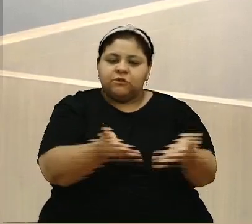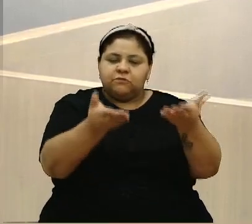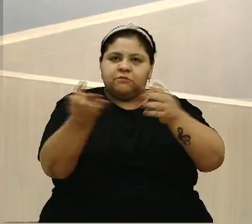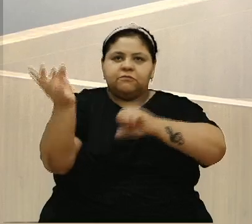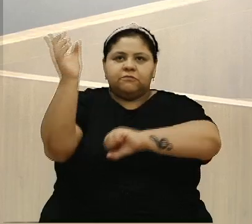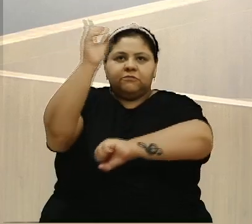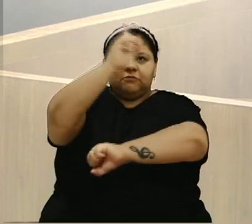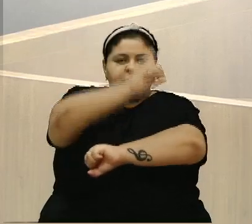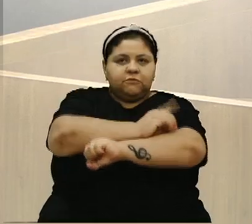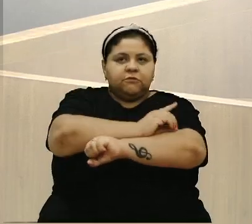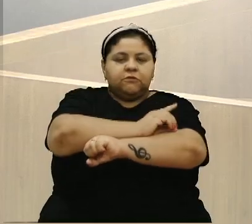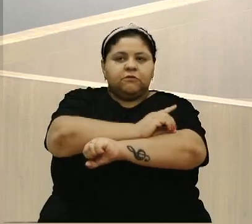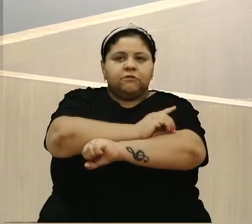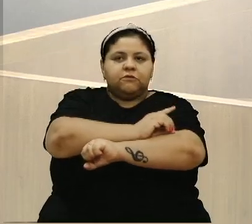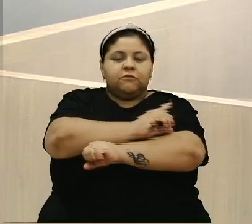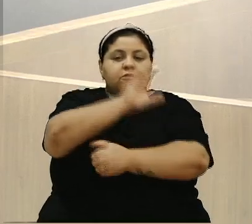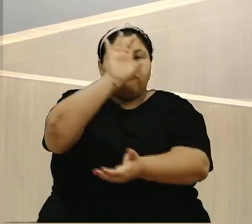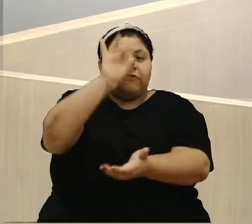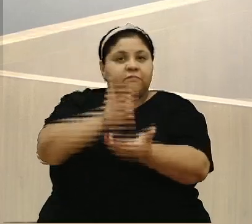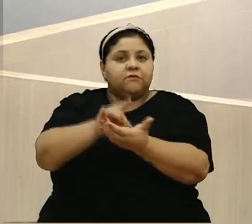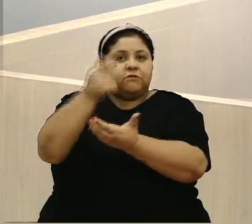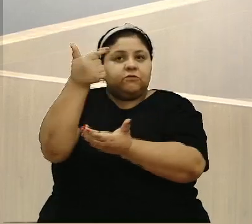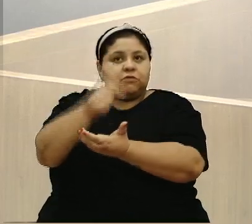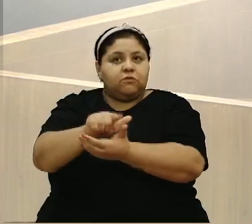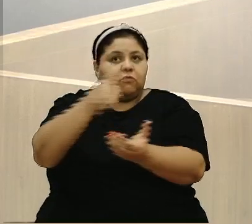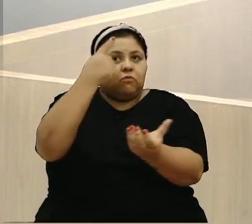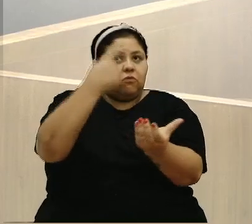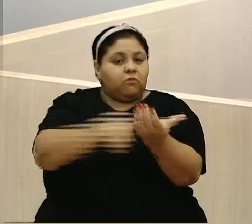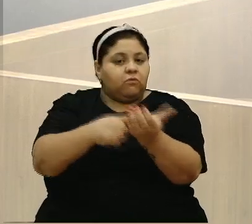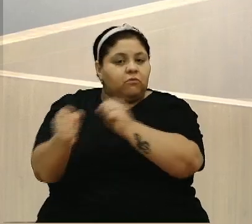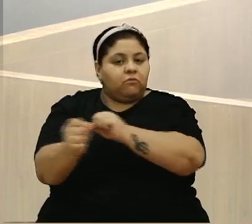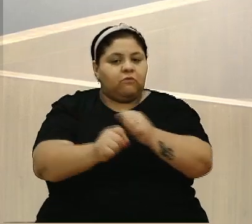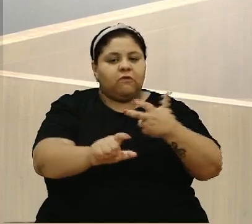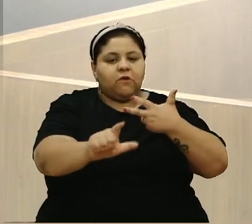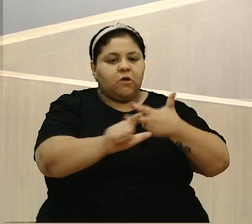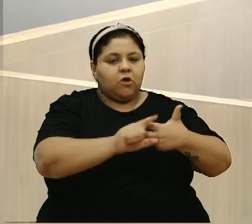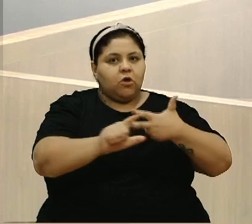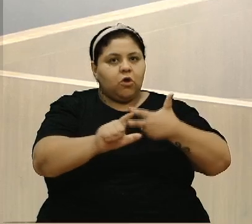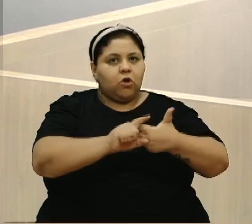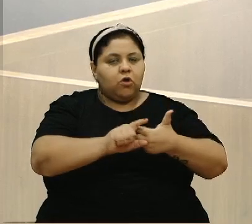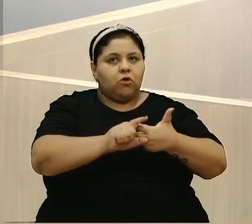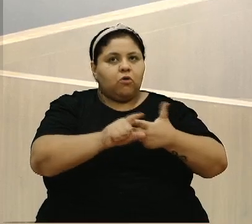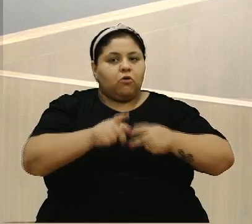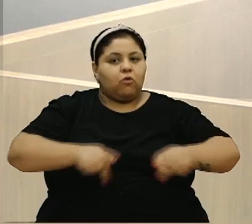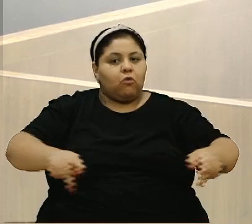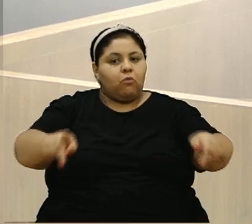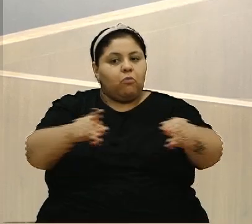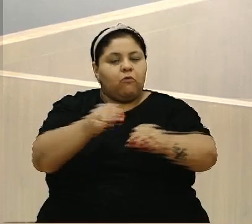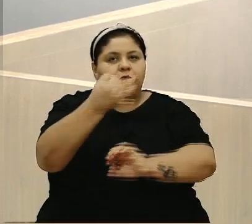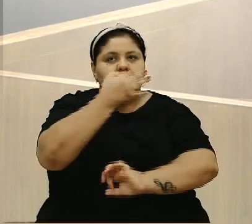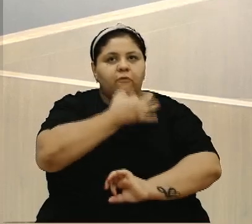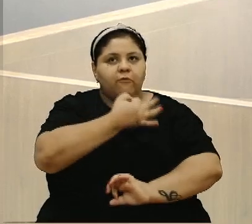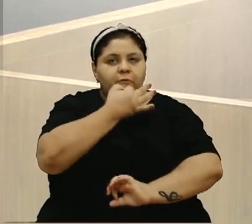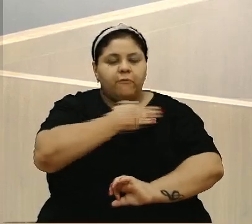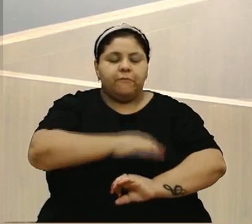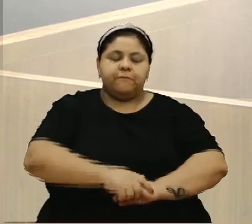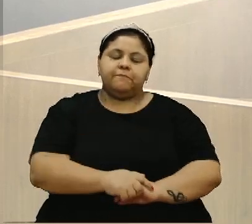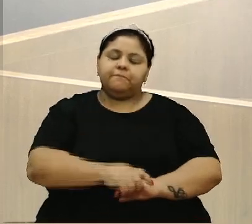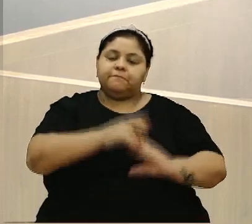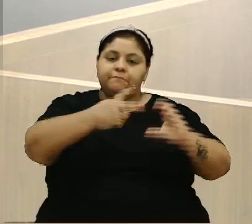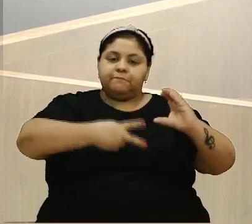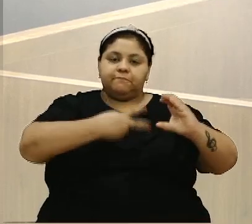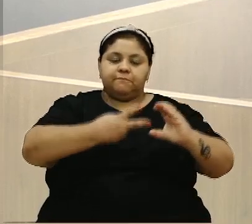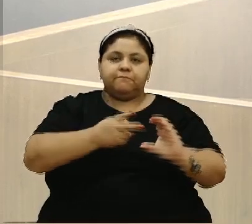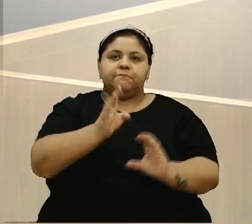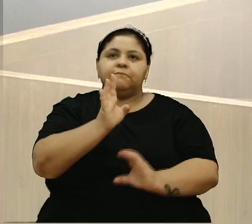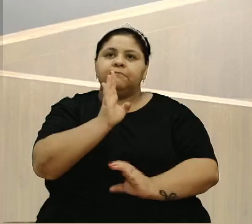data, reafirmamos o compromisso do Poder Legislativo com o povo caxiense. A Câmara de Vereadores,